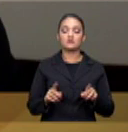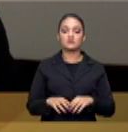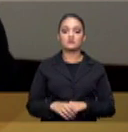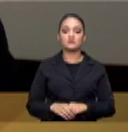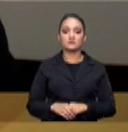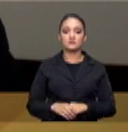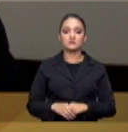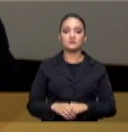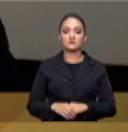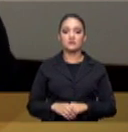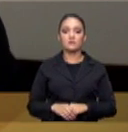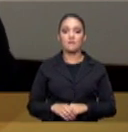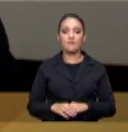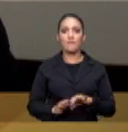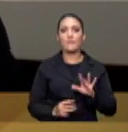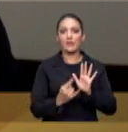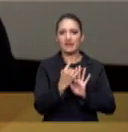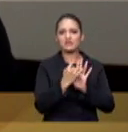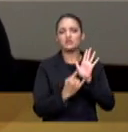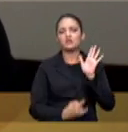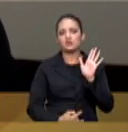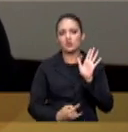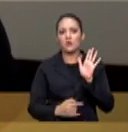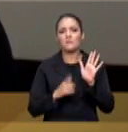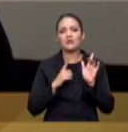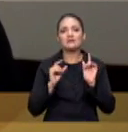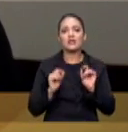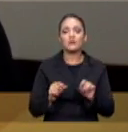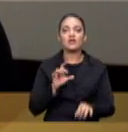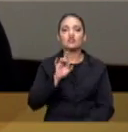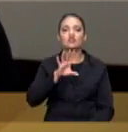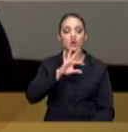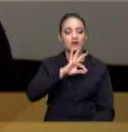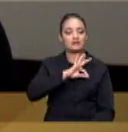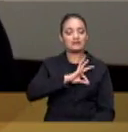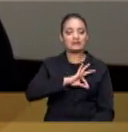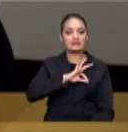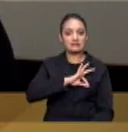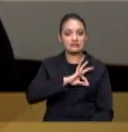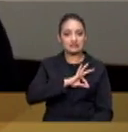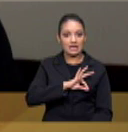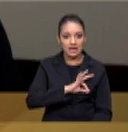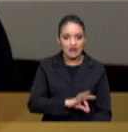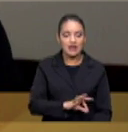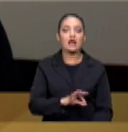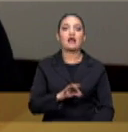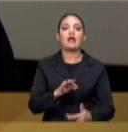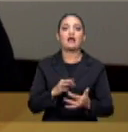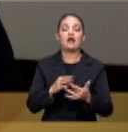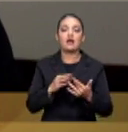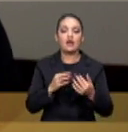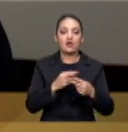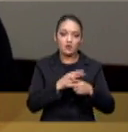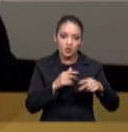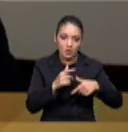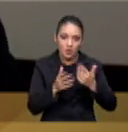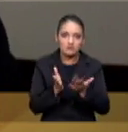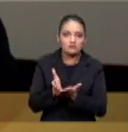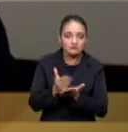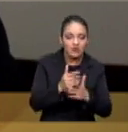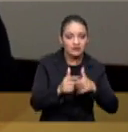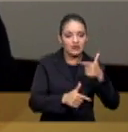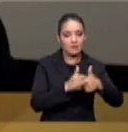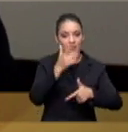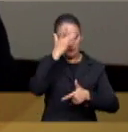essa consulta resultou apenas em rendimentos de trabalho de seus